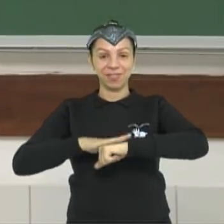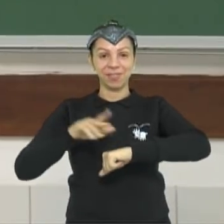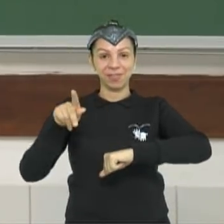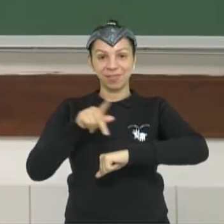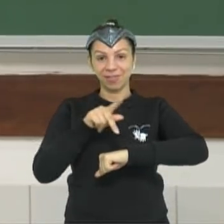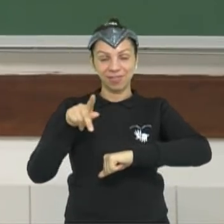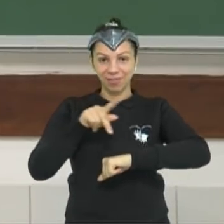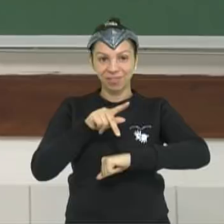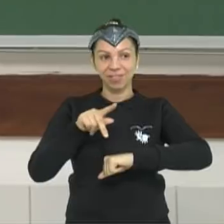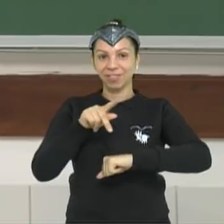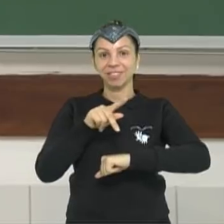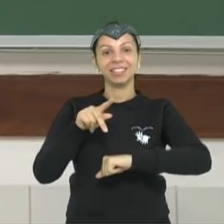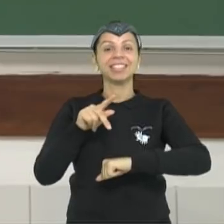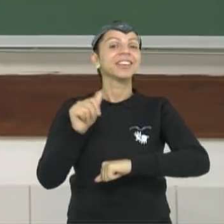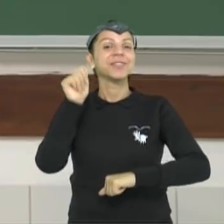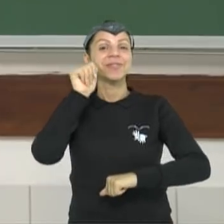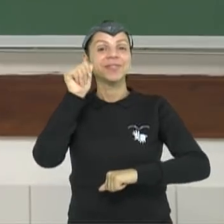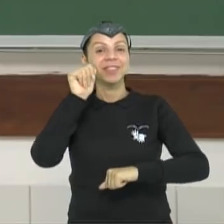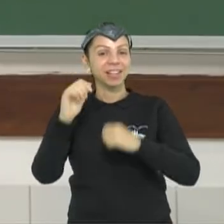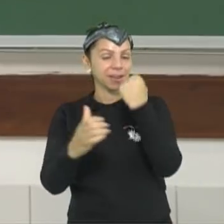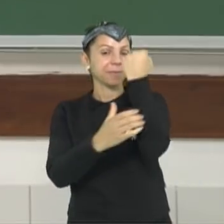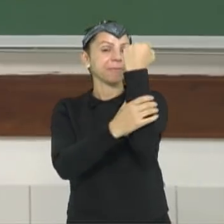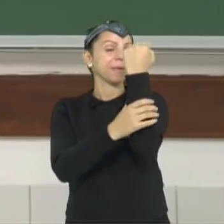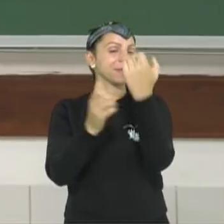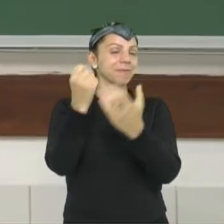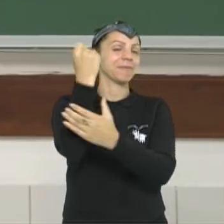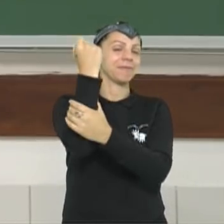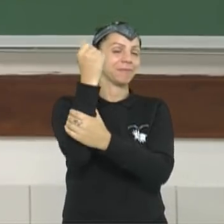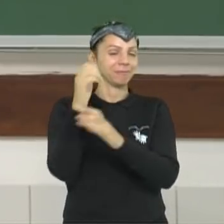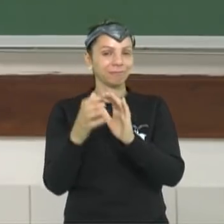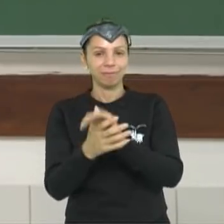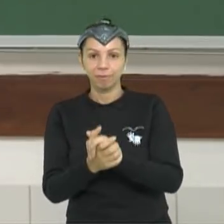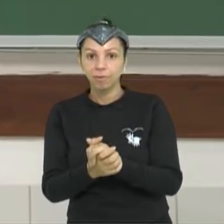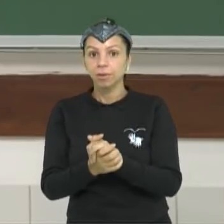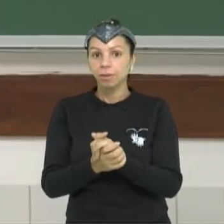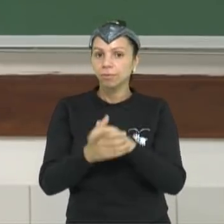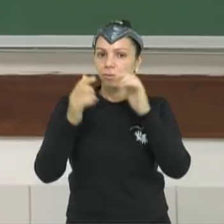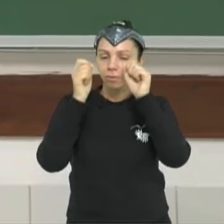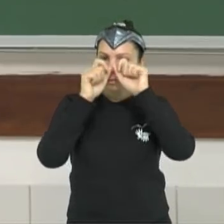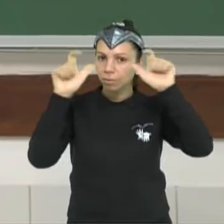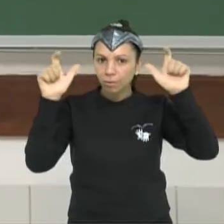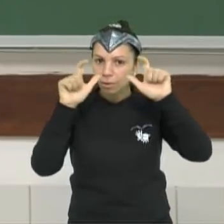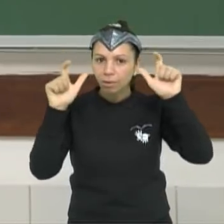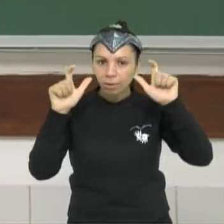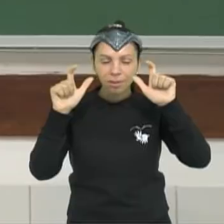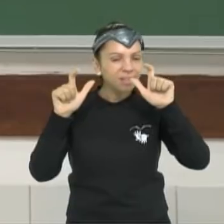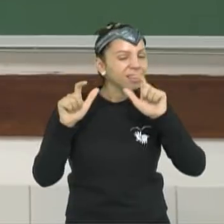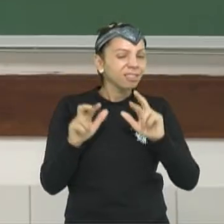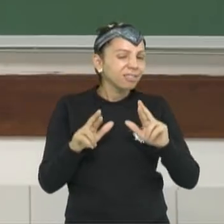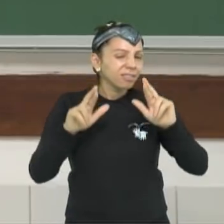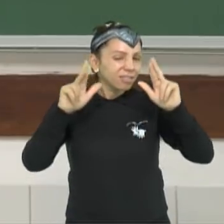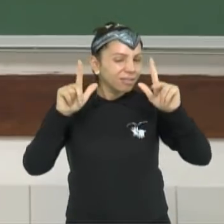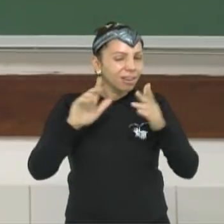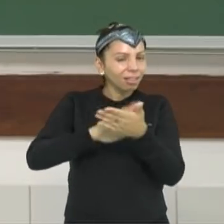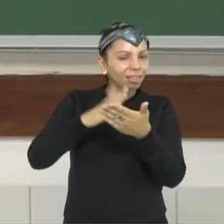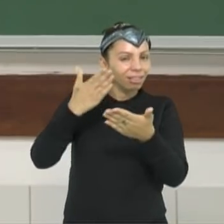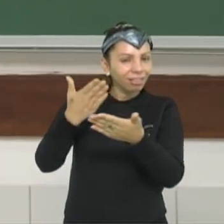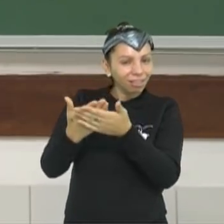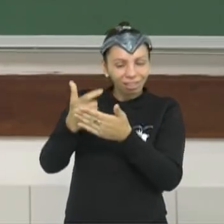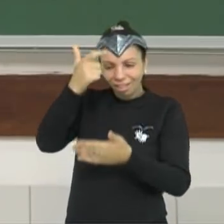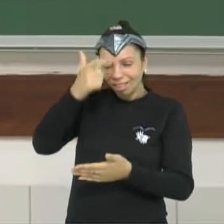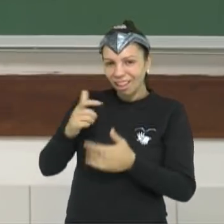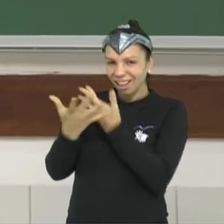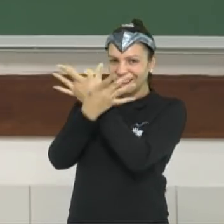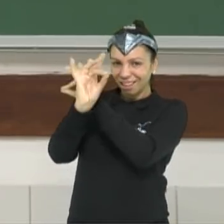de Wonder Woman. Vocês prestaram atenção que a minha fantasia é um pouquinho diferente da fantasia da Elaine,